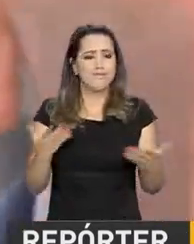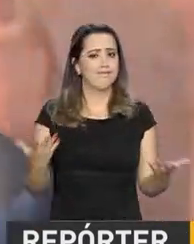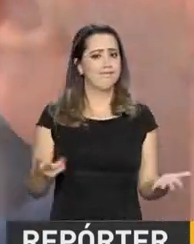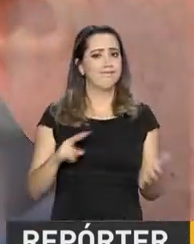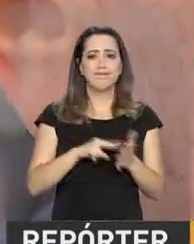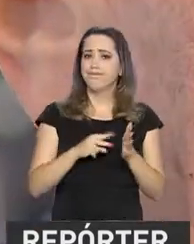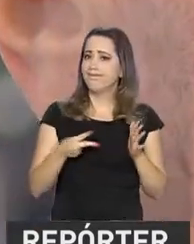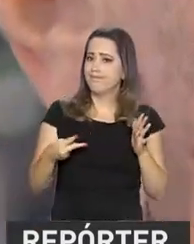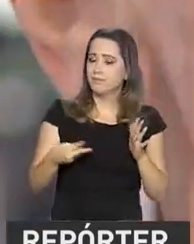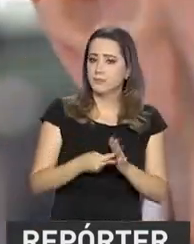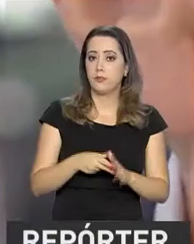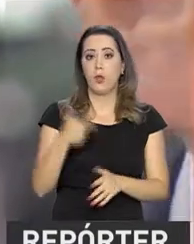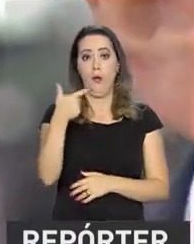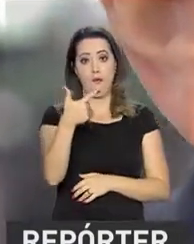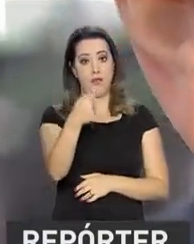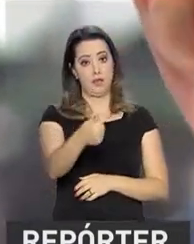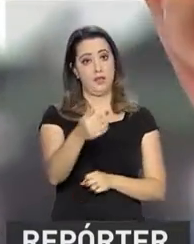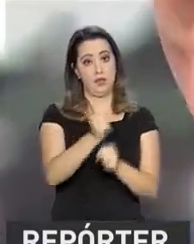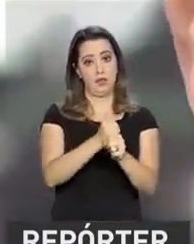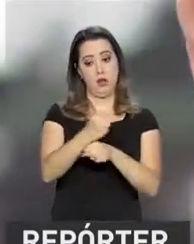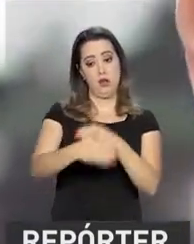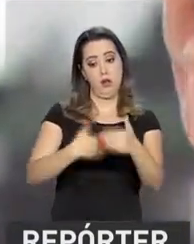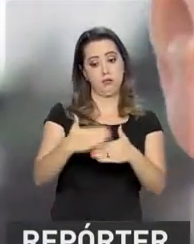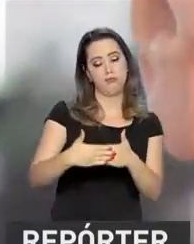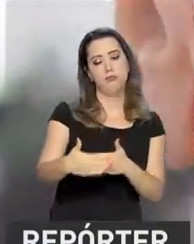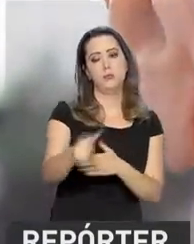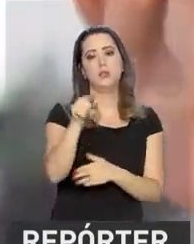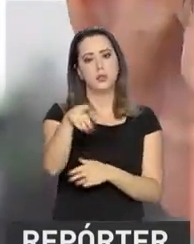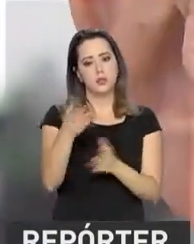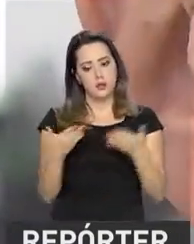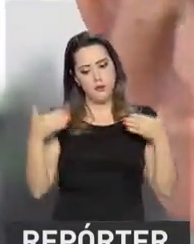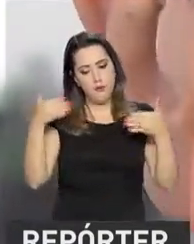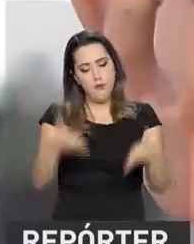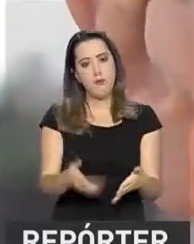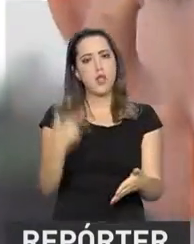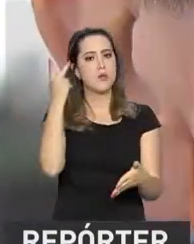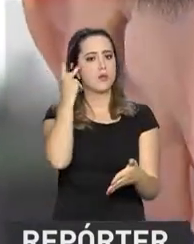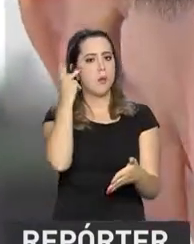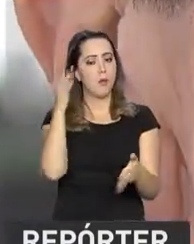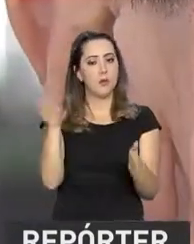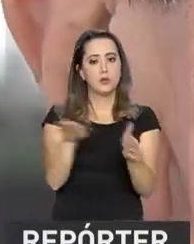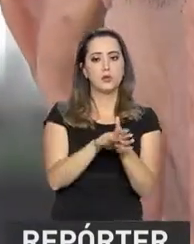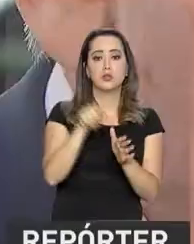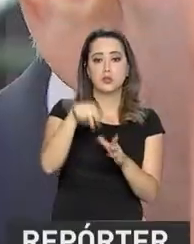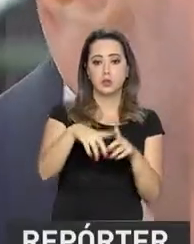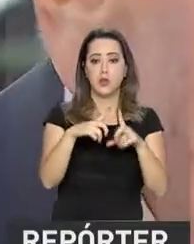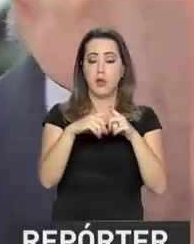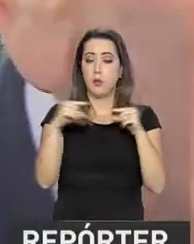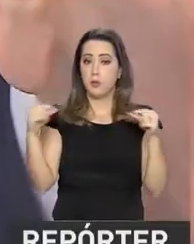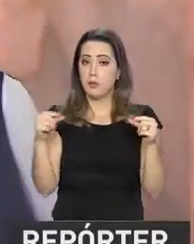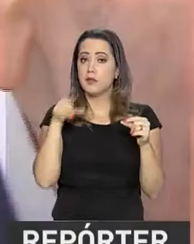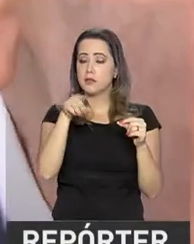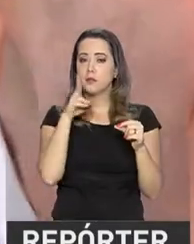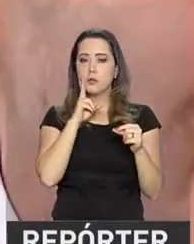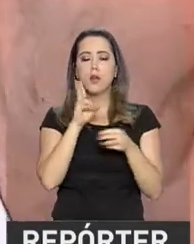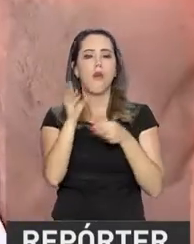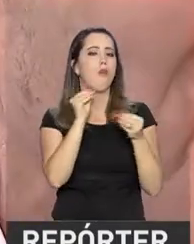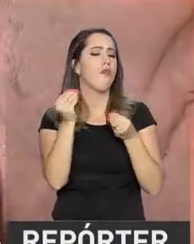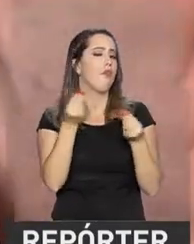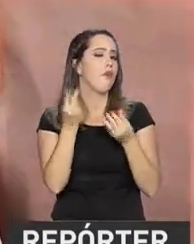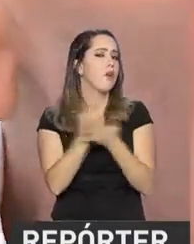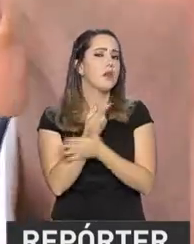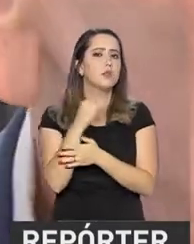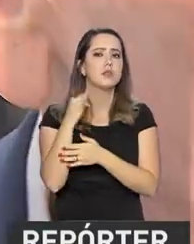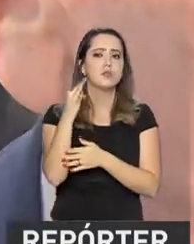27 anos se passaram dirceu fez questão de vir do litoral de são paulo onde mora até brasília para ver o desfecho da